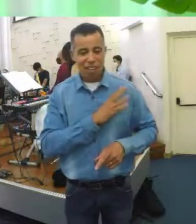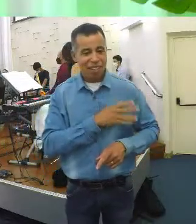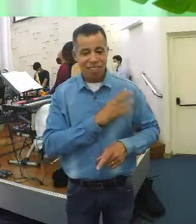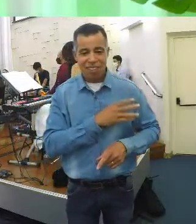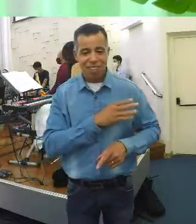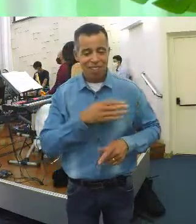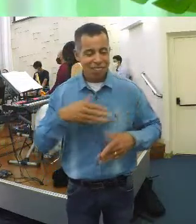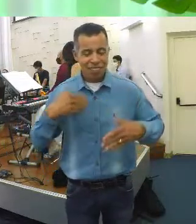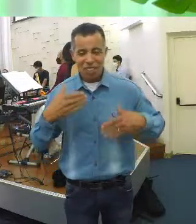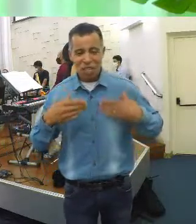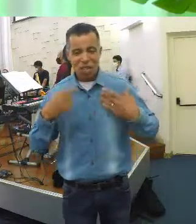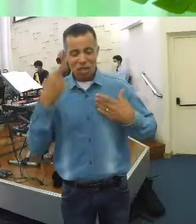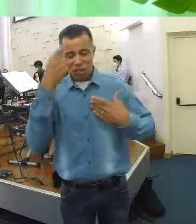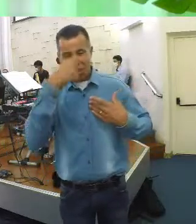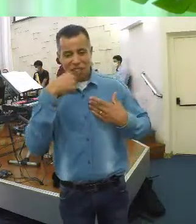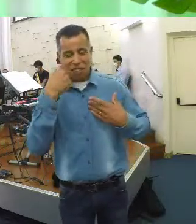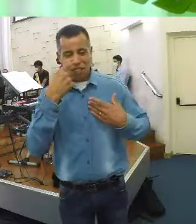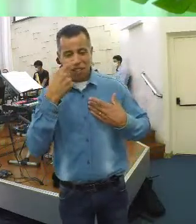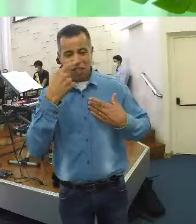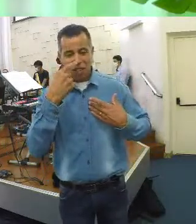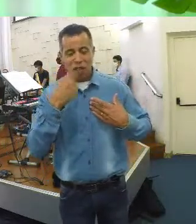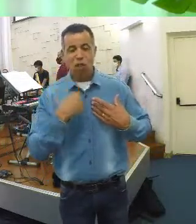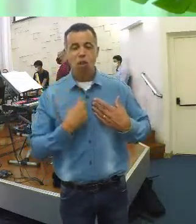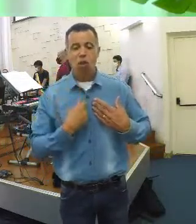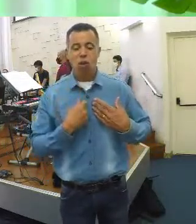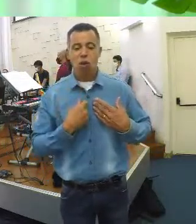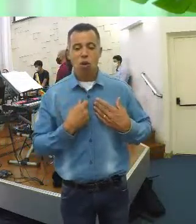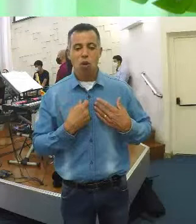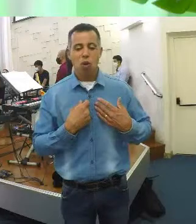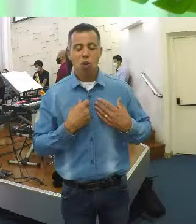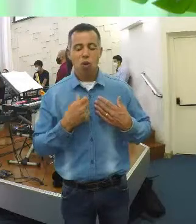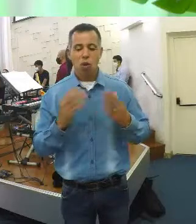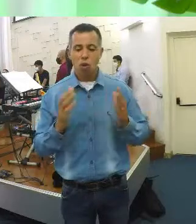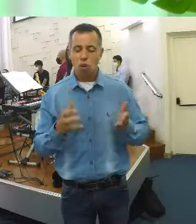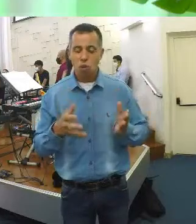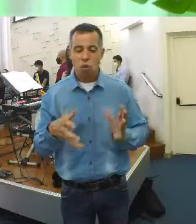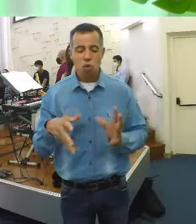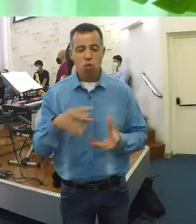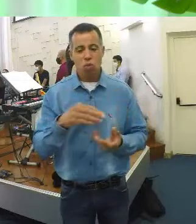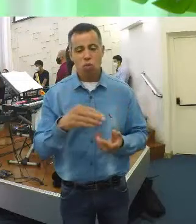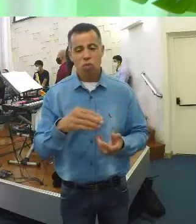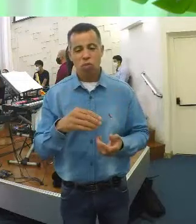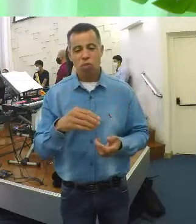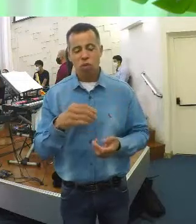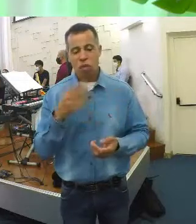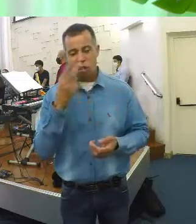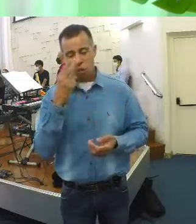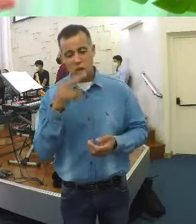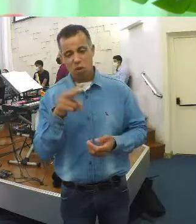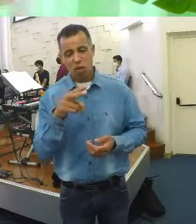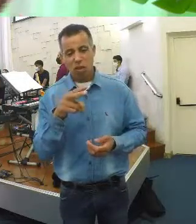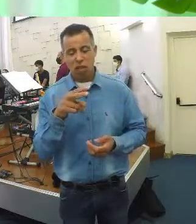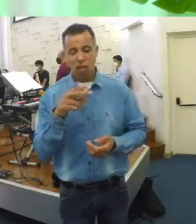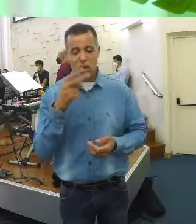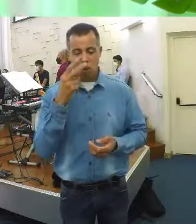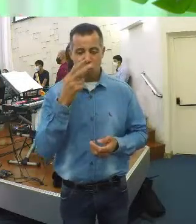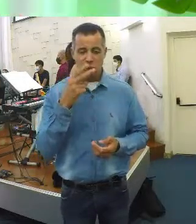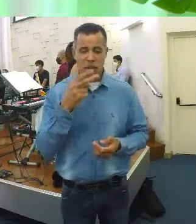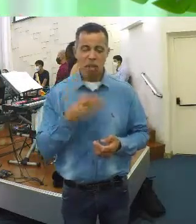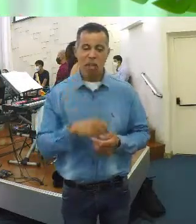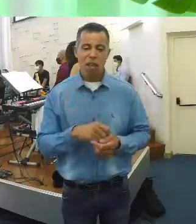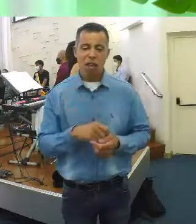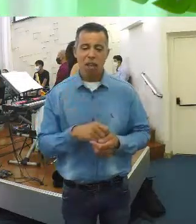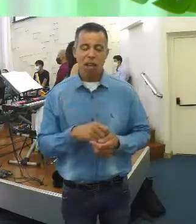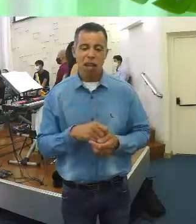para o rosto. É que o homem do nosso tempo prefere tratar o sintoma e não a causa. Então o homem diz assim: o nosso problema é a